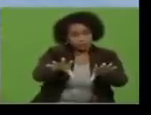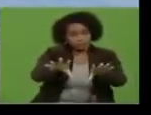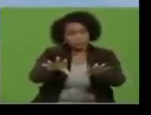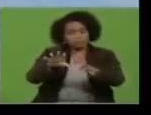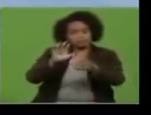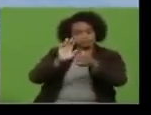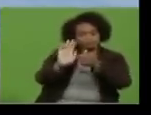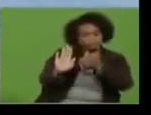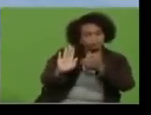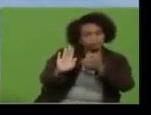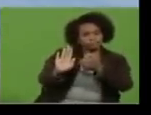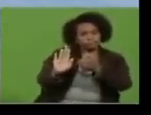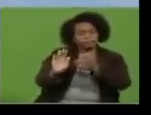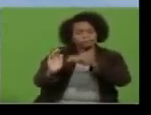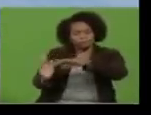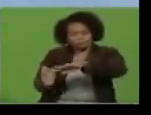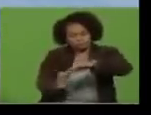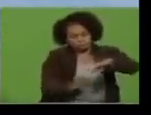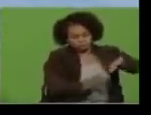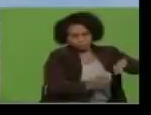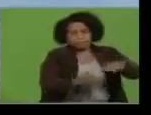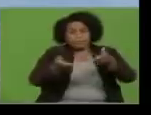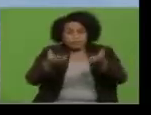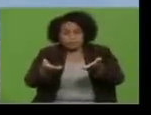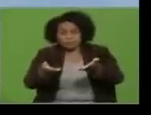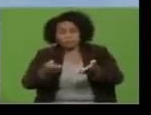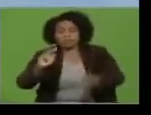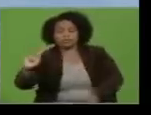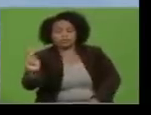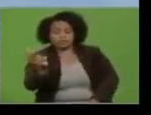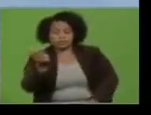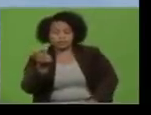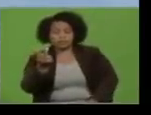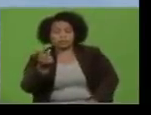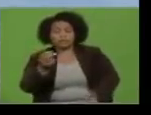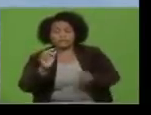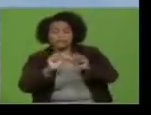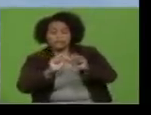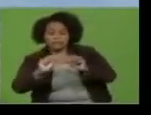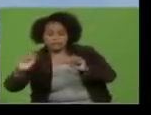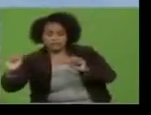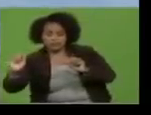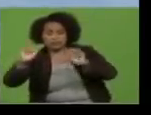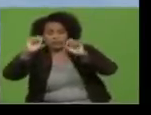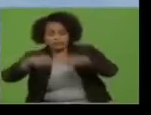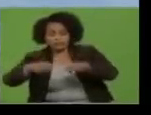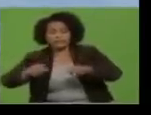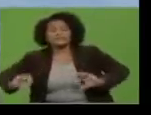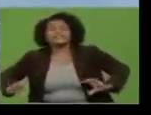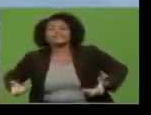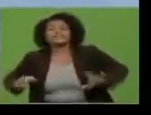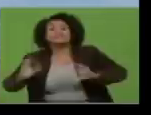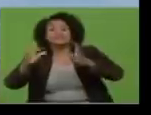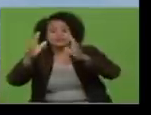Iremos falar agora de uma segunda linha que responde à necessidade de garantia que a vida social e econômica tenha o seu